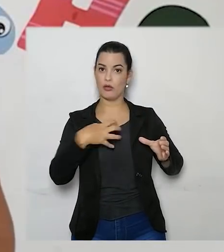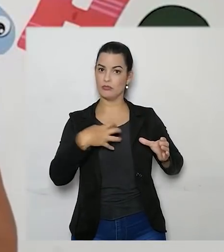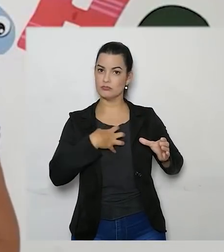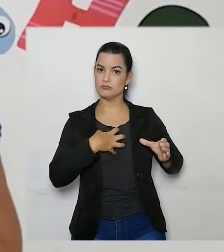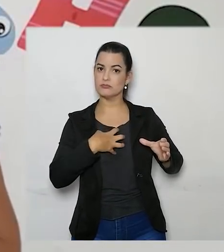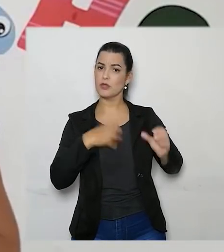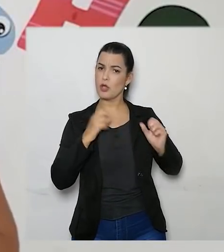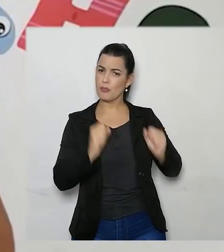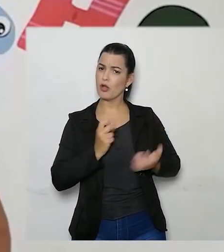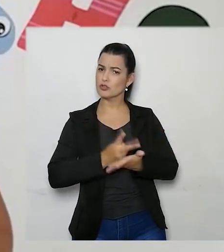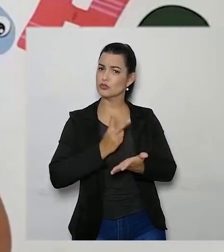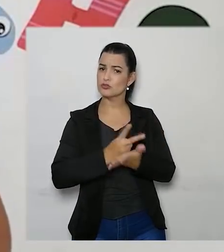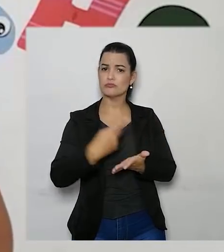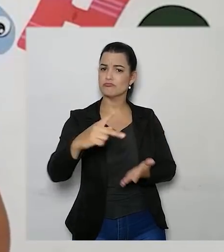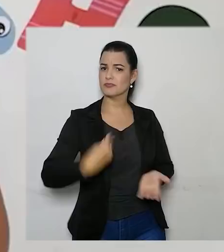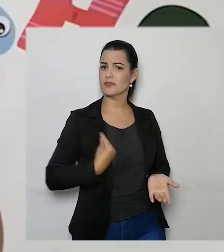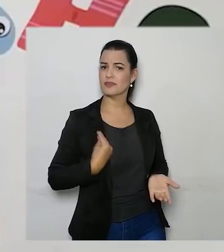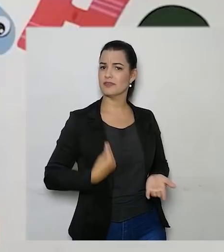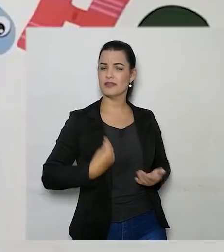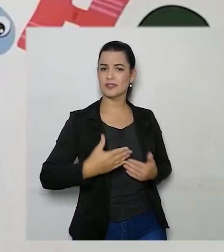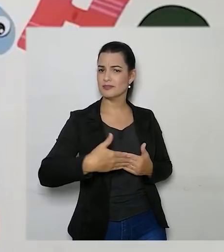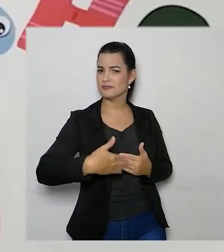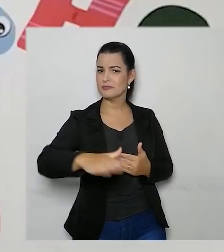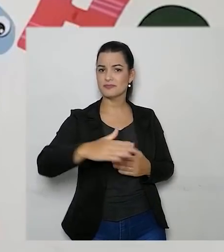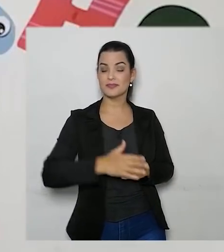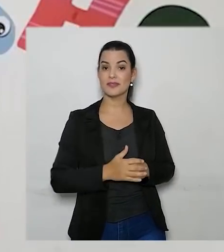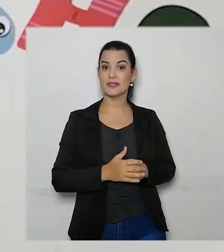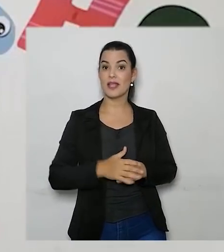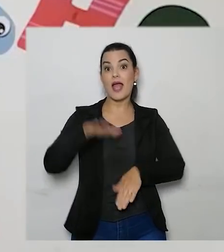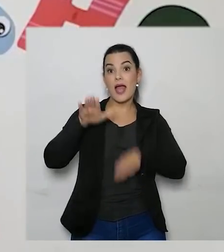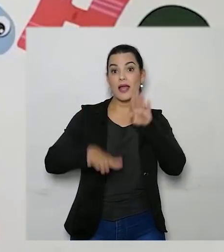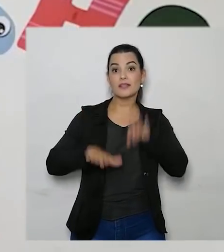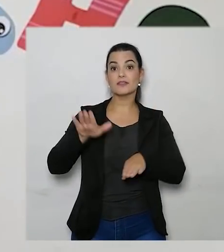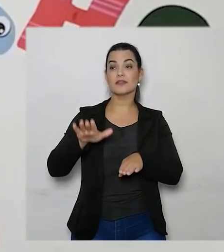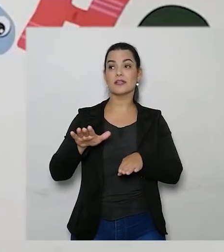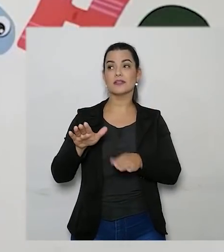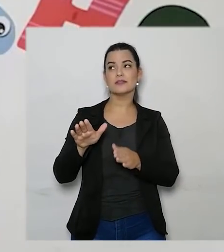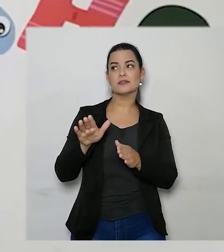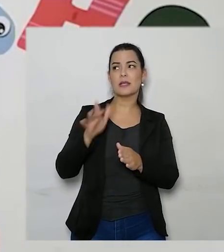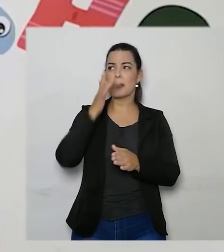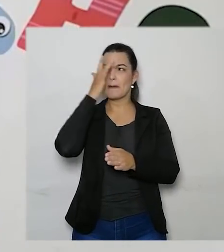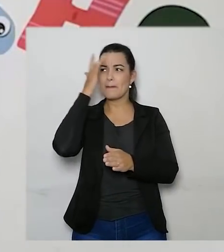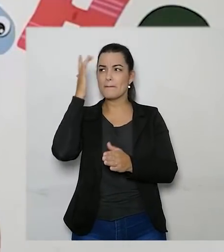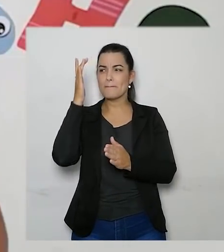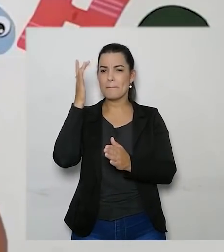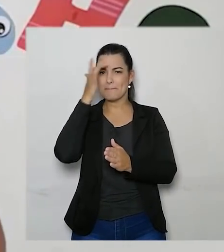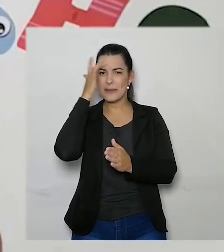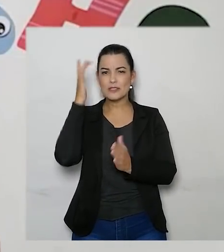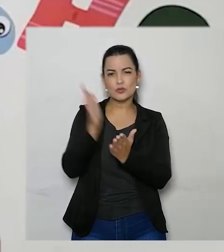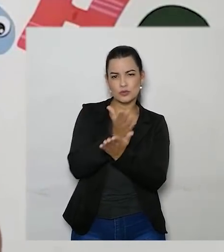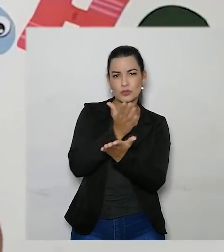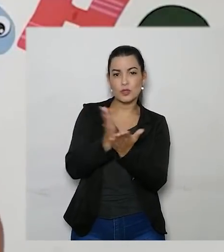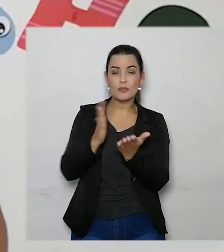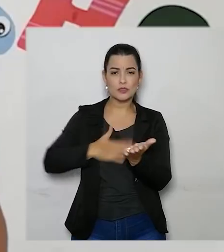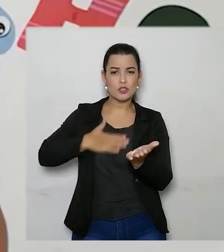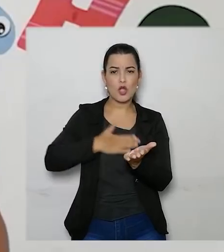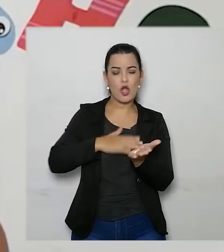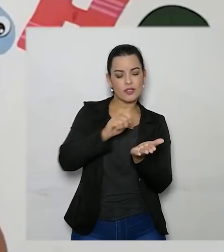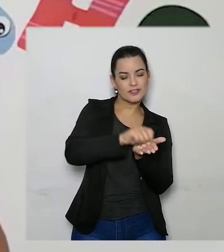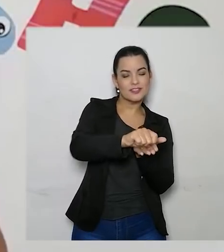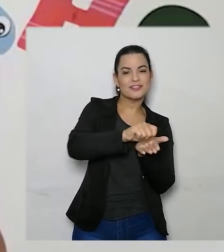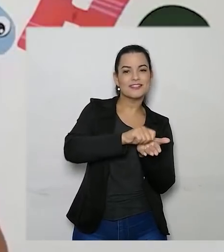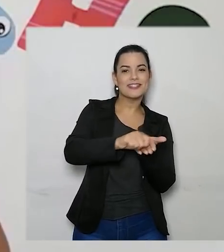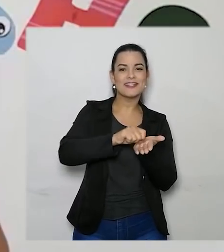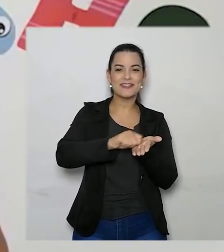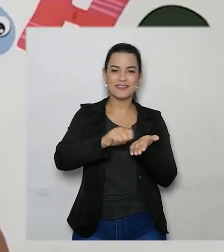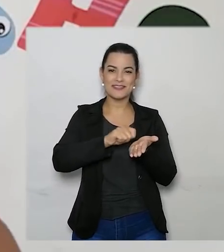você. Às vezes, tem pessoas que gostam muito de escrever. E escrevendo é uma maneira